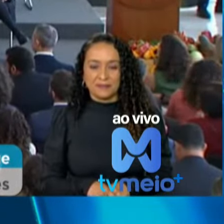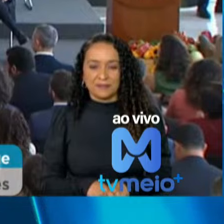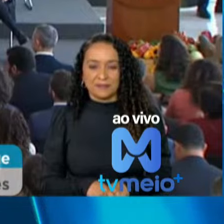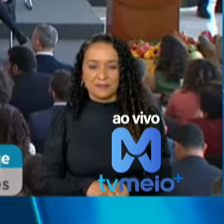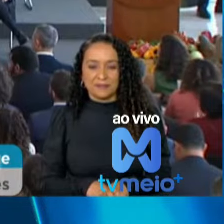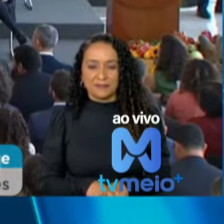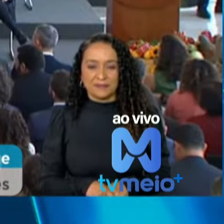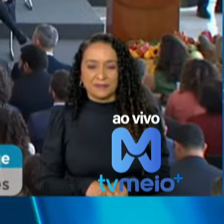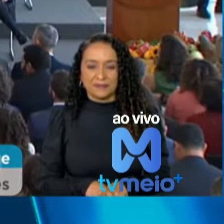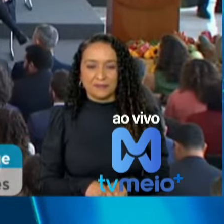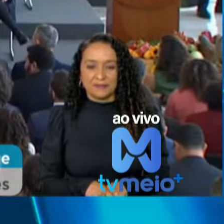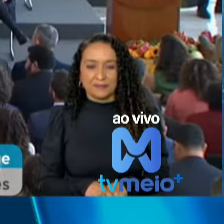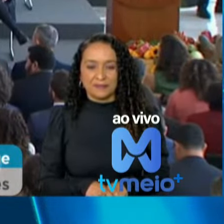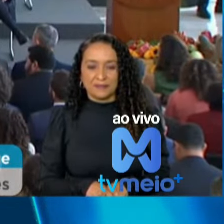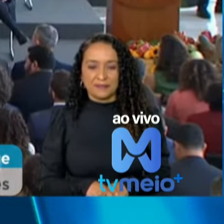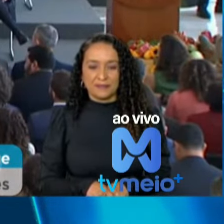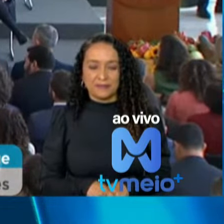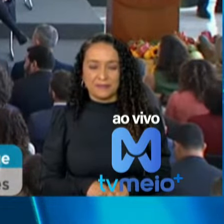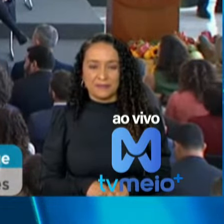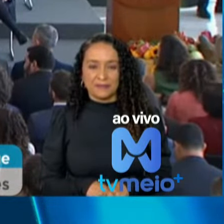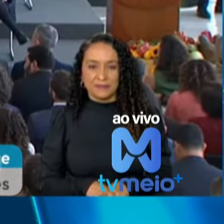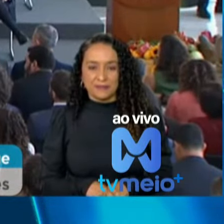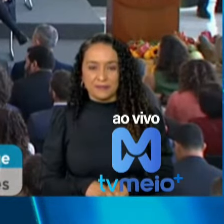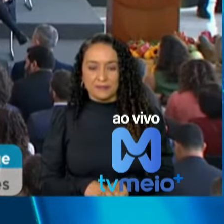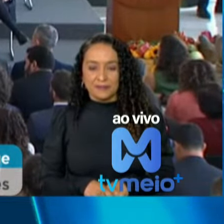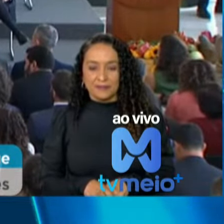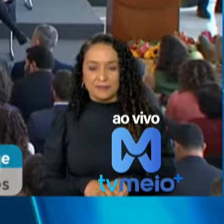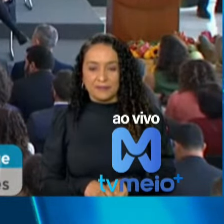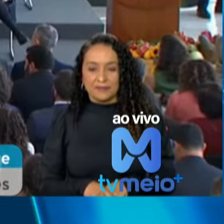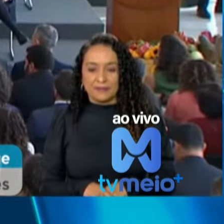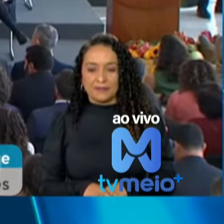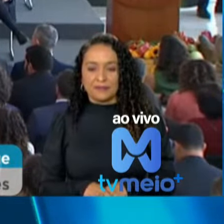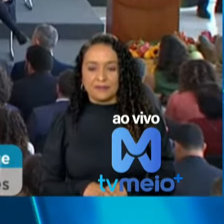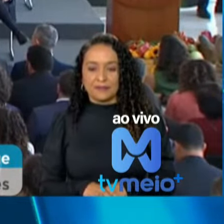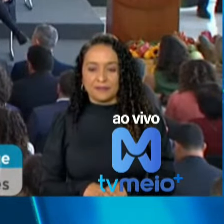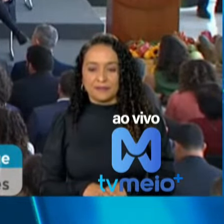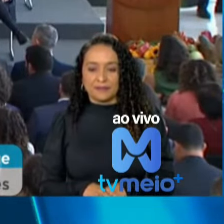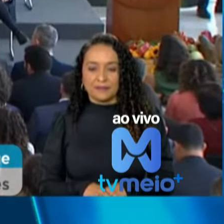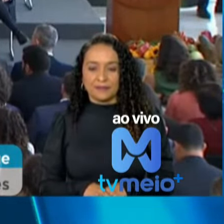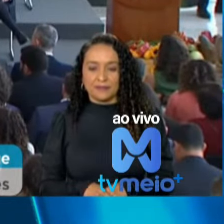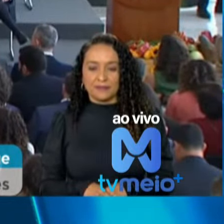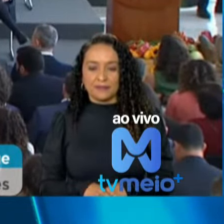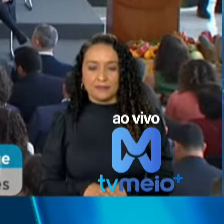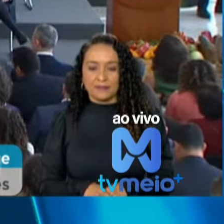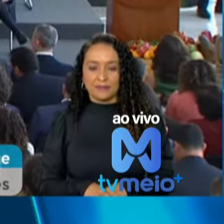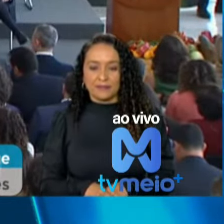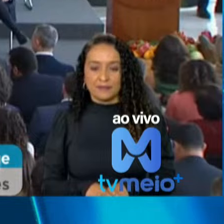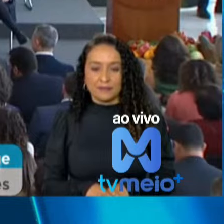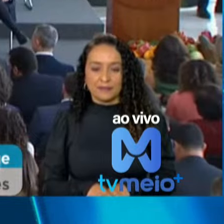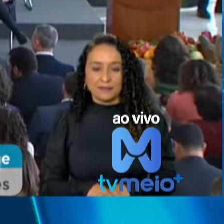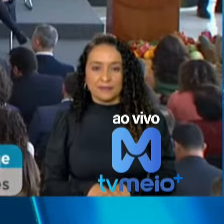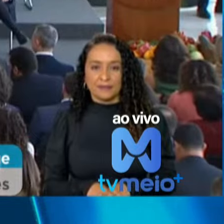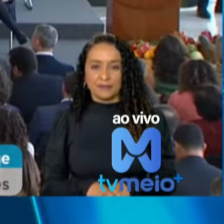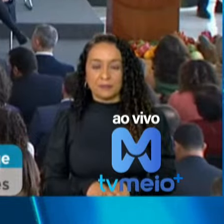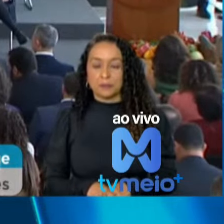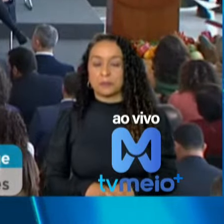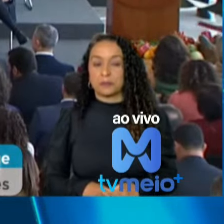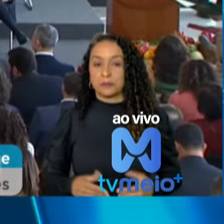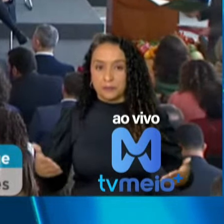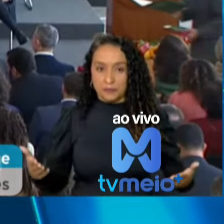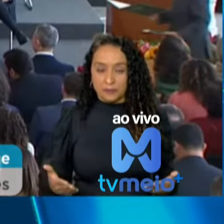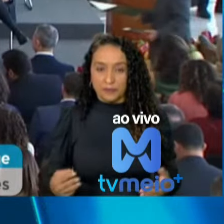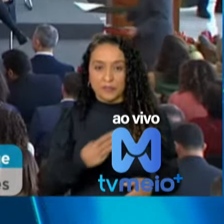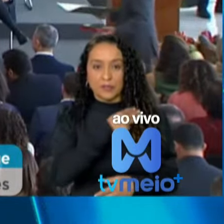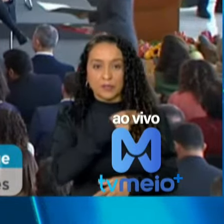do ministro Haddad anunciar que vai conversar hoje com Lula, já teve, né, uma conversa com ele, inclusive fora